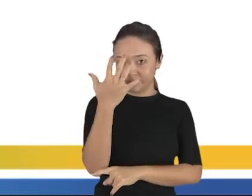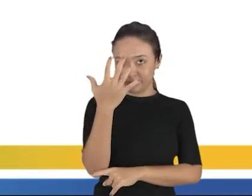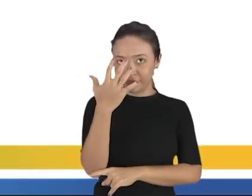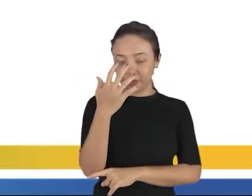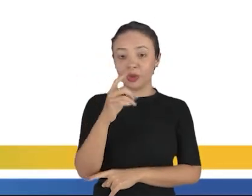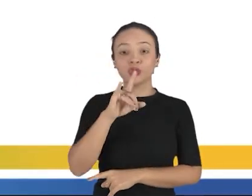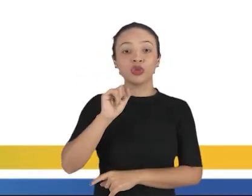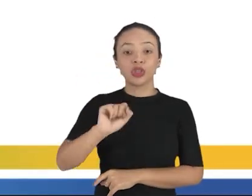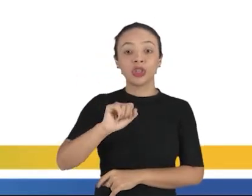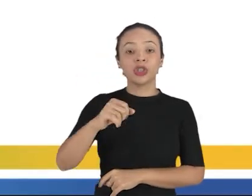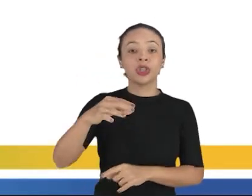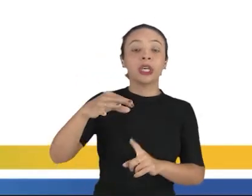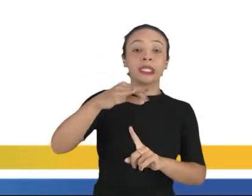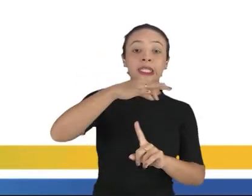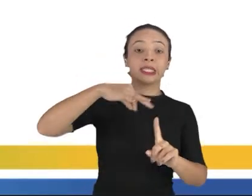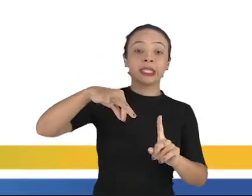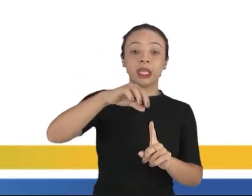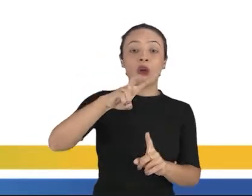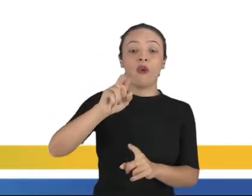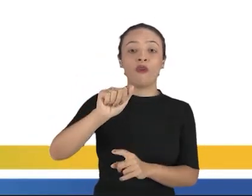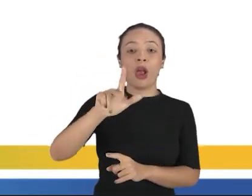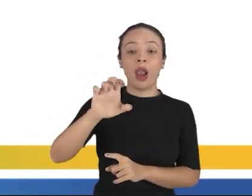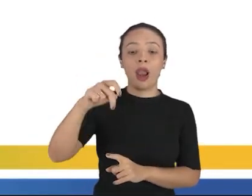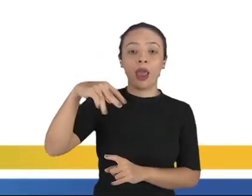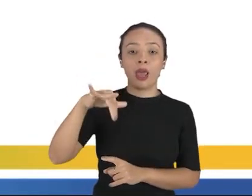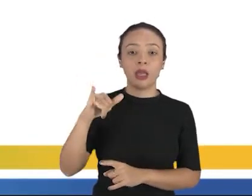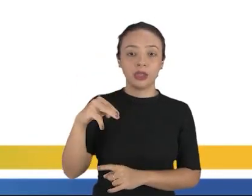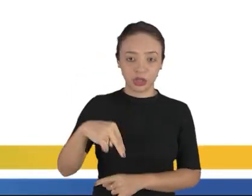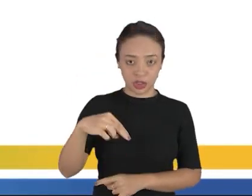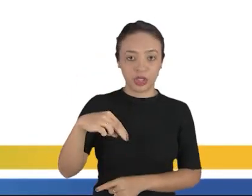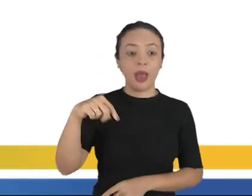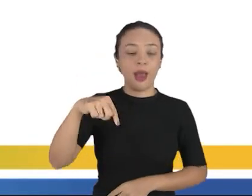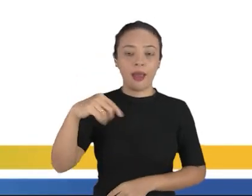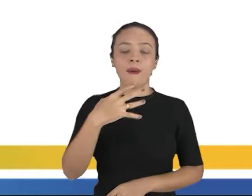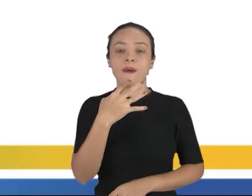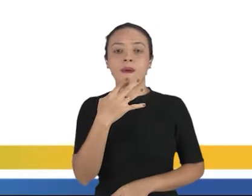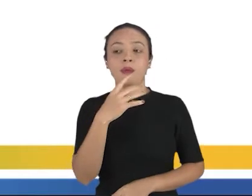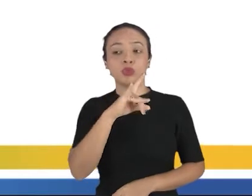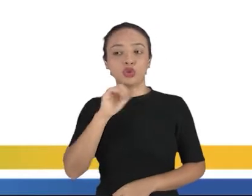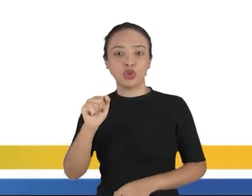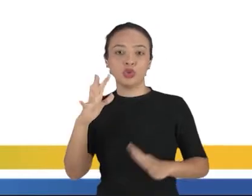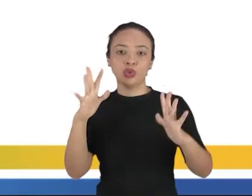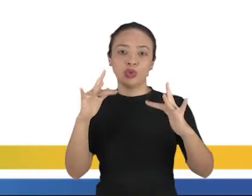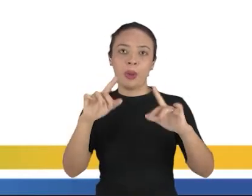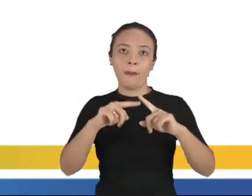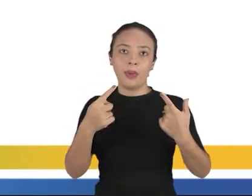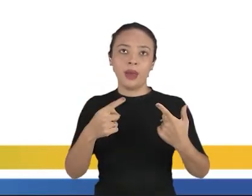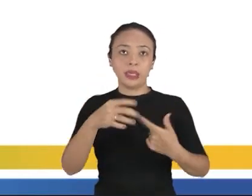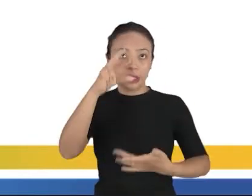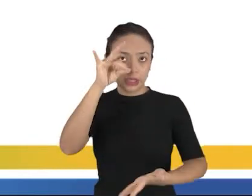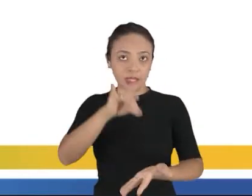São Valentim. Então aqui nós conhecemos como Dia dos Namorados, mas a data original é o